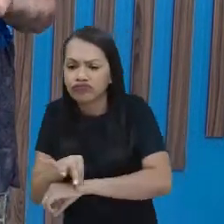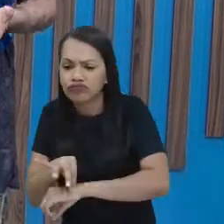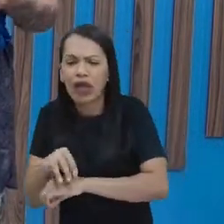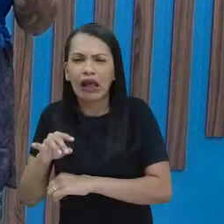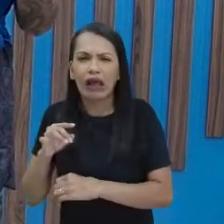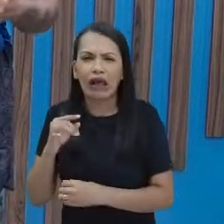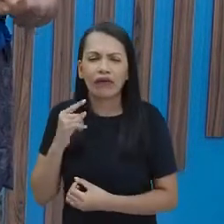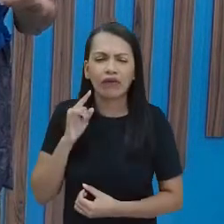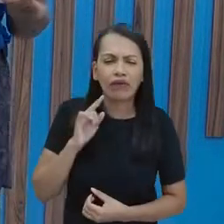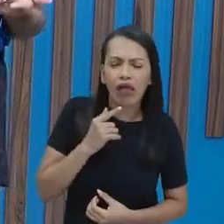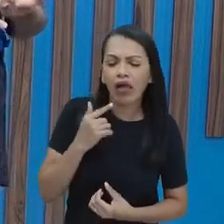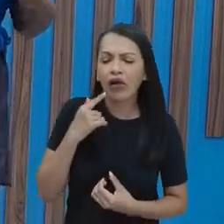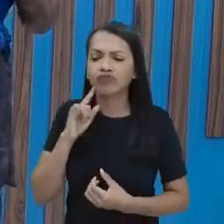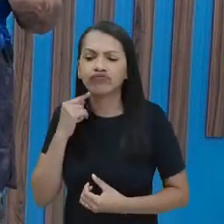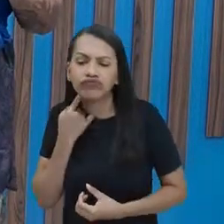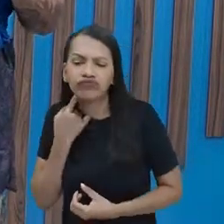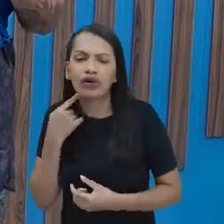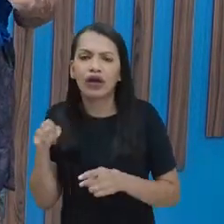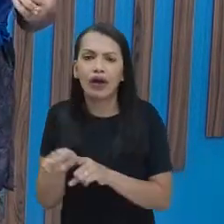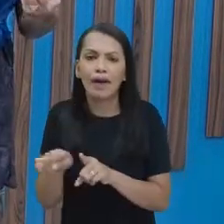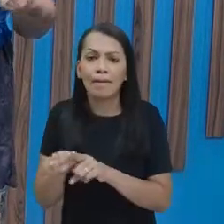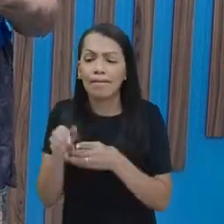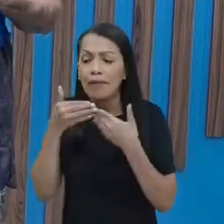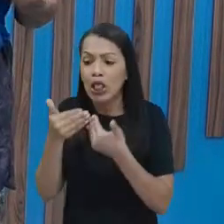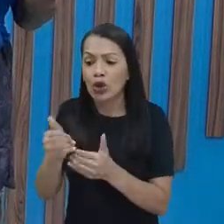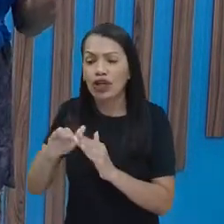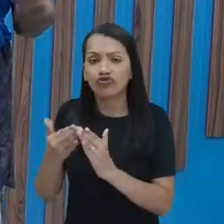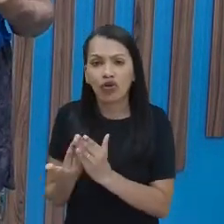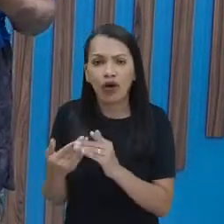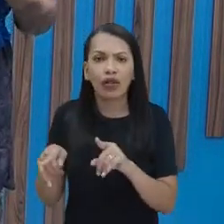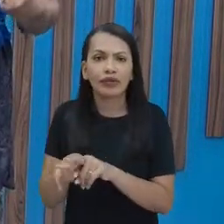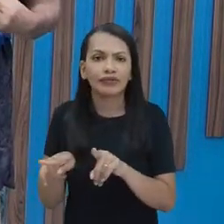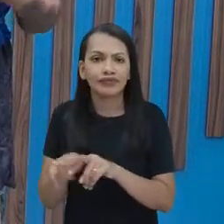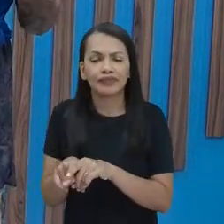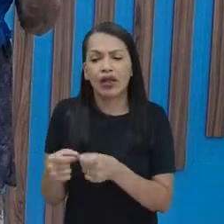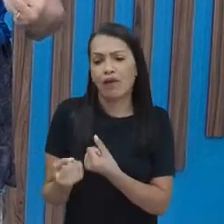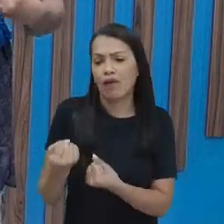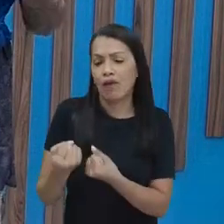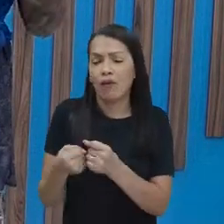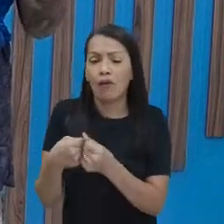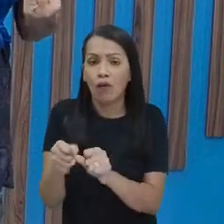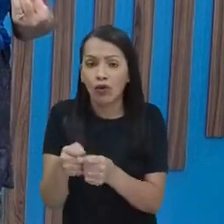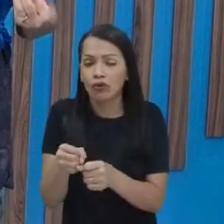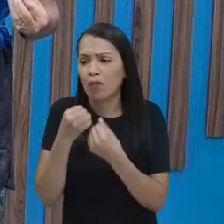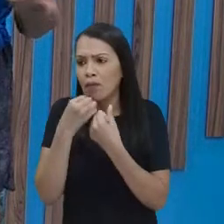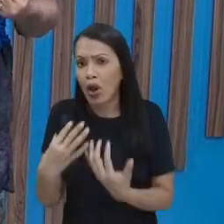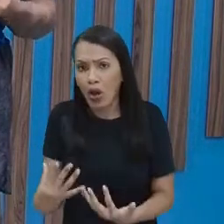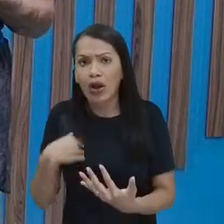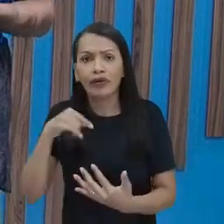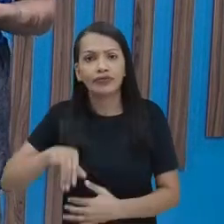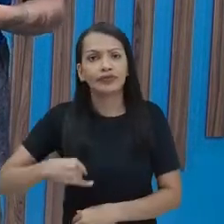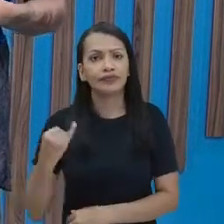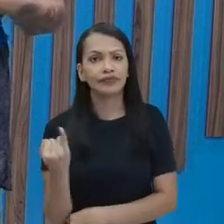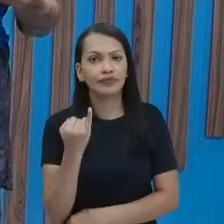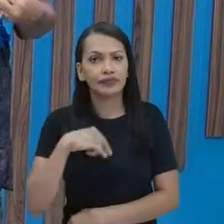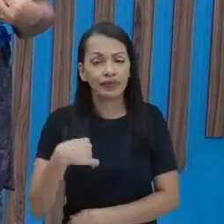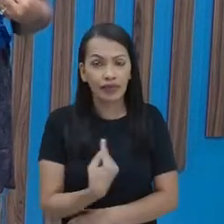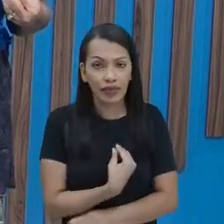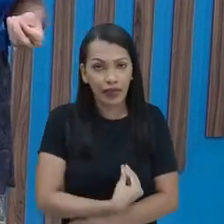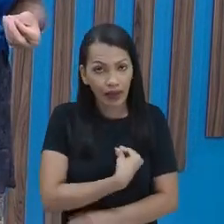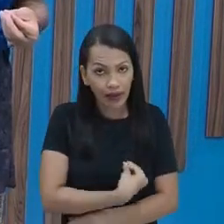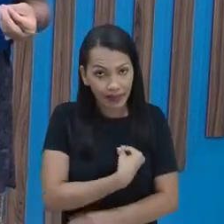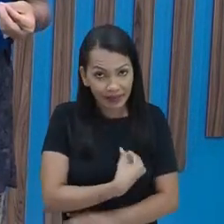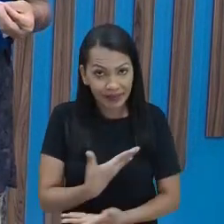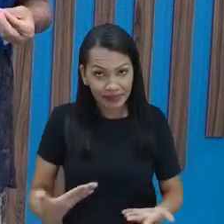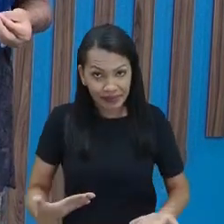transporte público, melhorar as escolas. Tudo isso, pessoal, é muito importante para a nossa vida, muito importante para o nosso